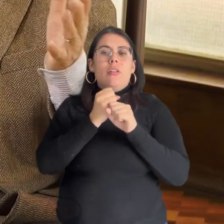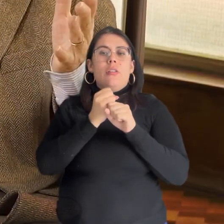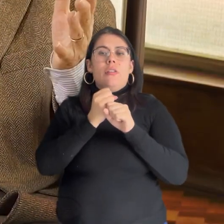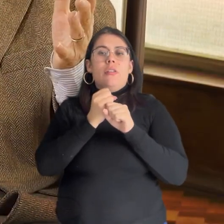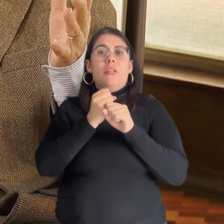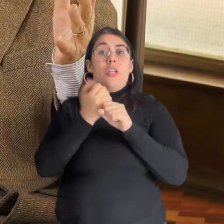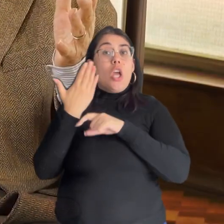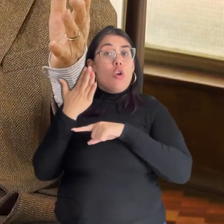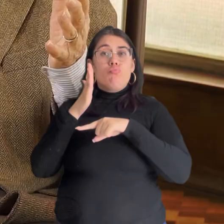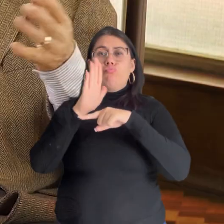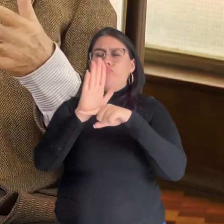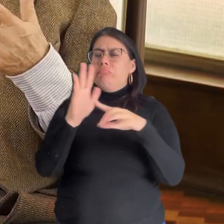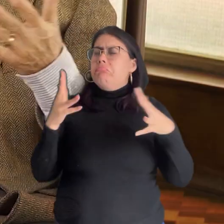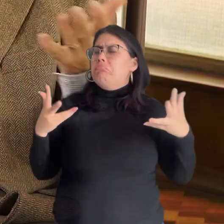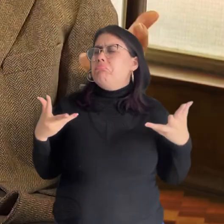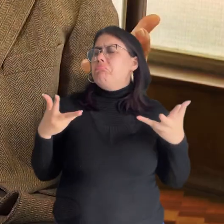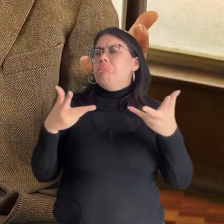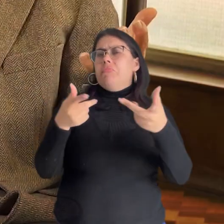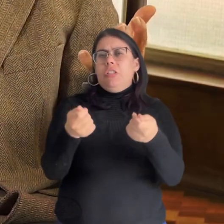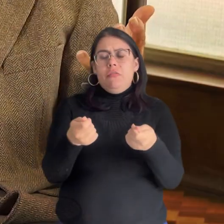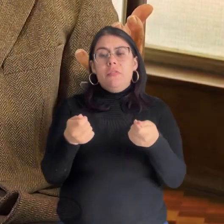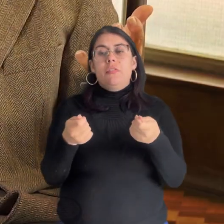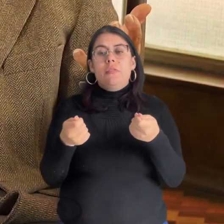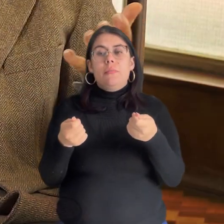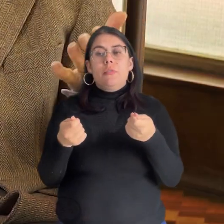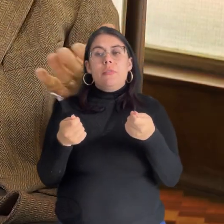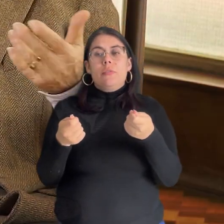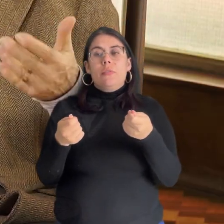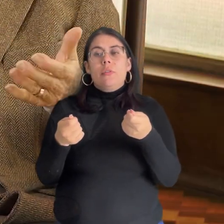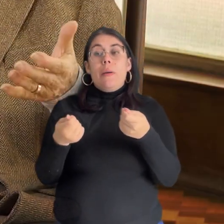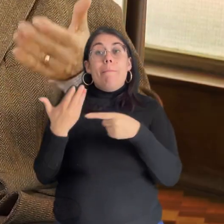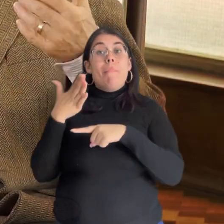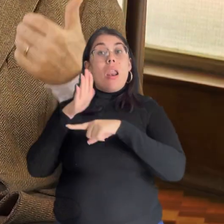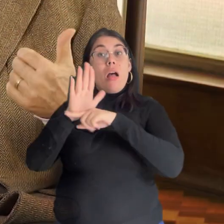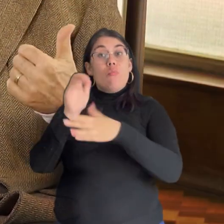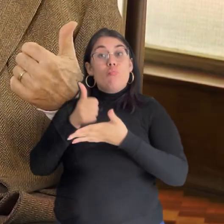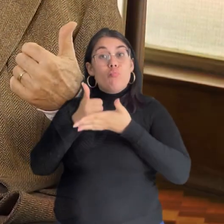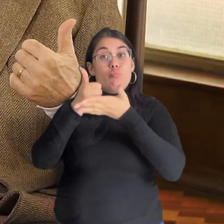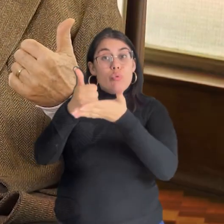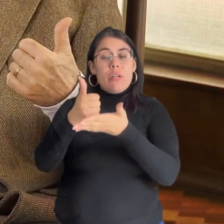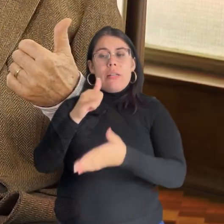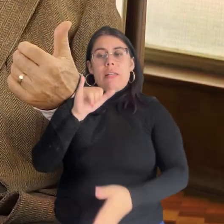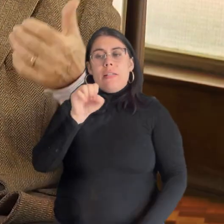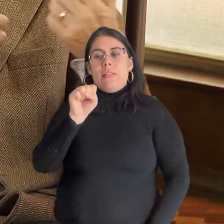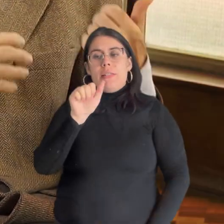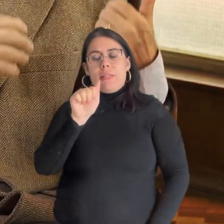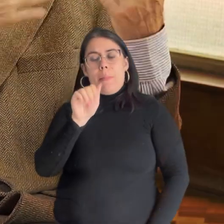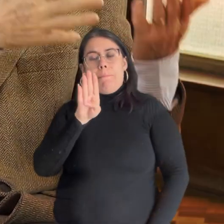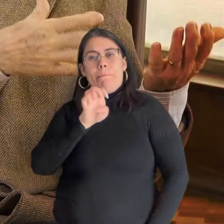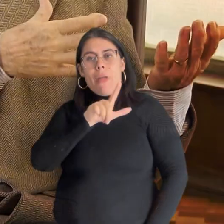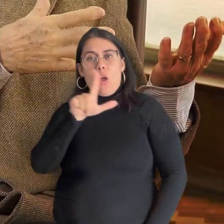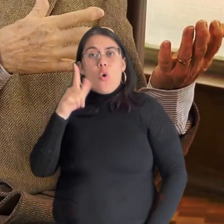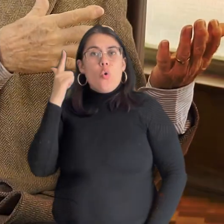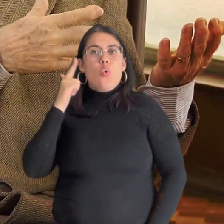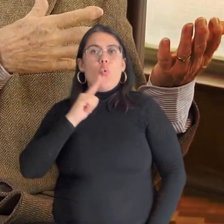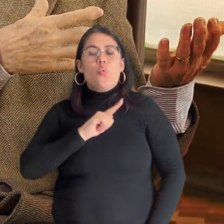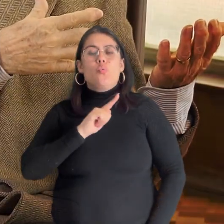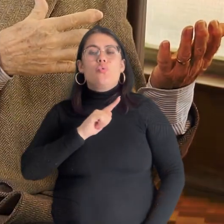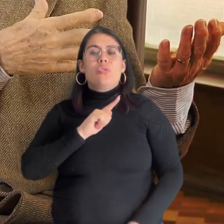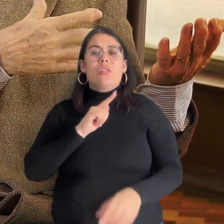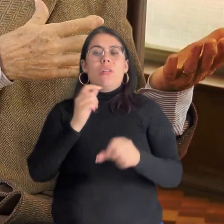e ele serviu maravilhosamente bem como apoio para Isabel poder